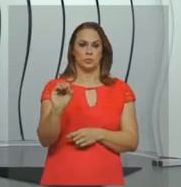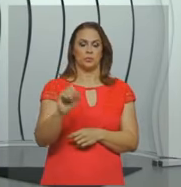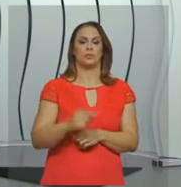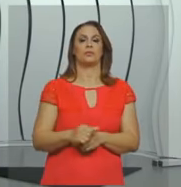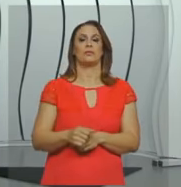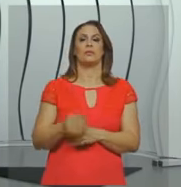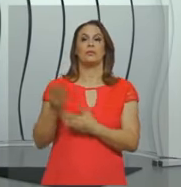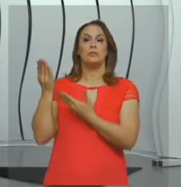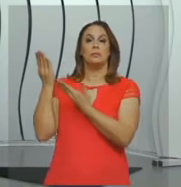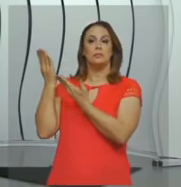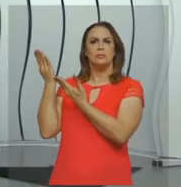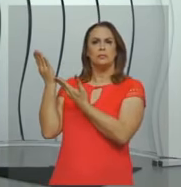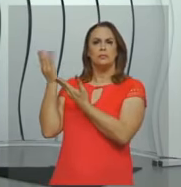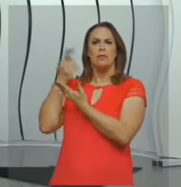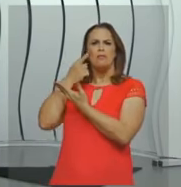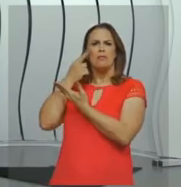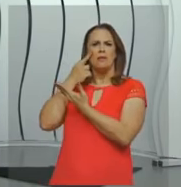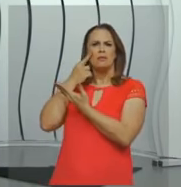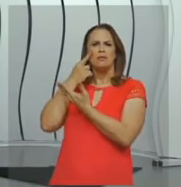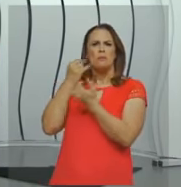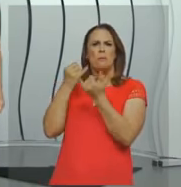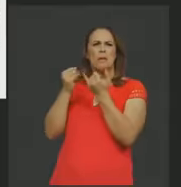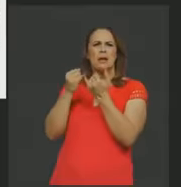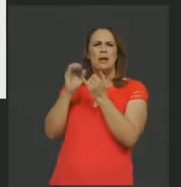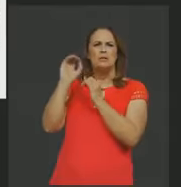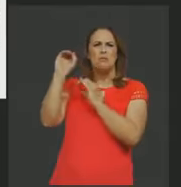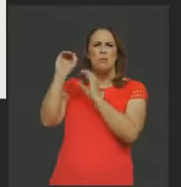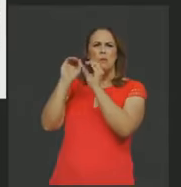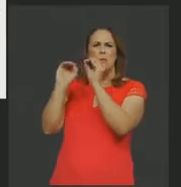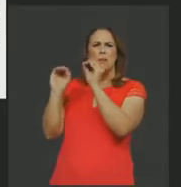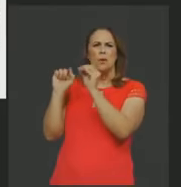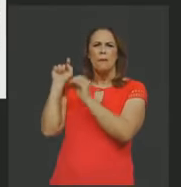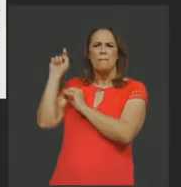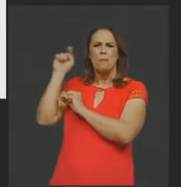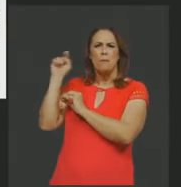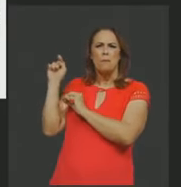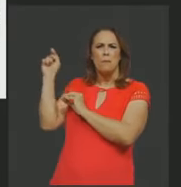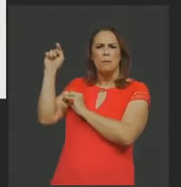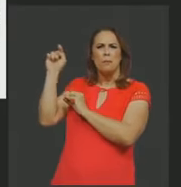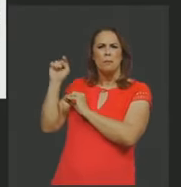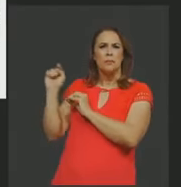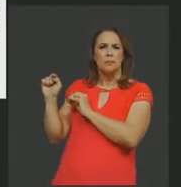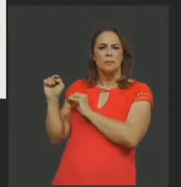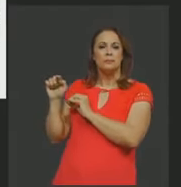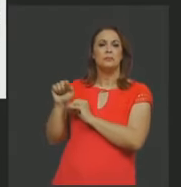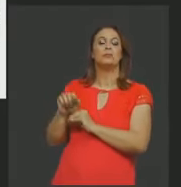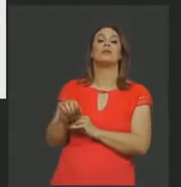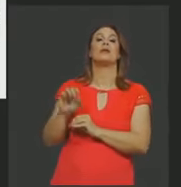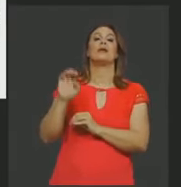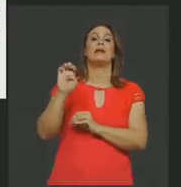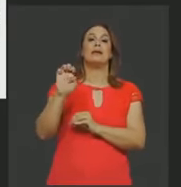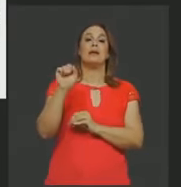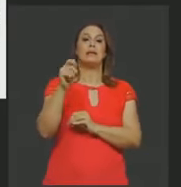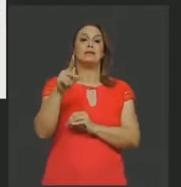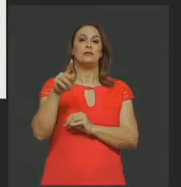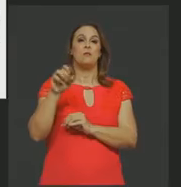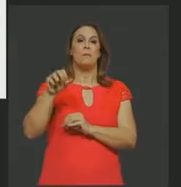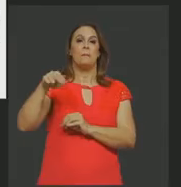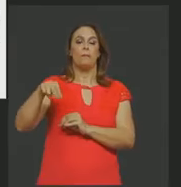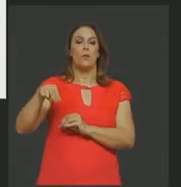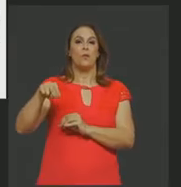aqui cheia de buraquinhos é chamado de osso esponjoso, tá? Na parte